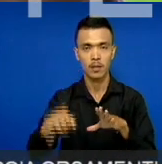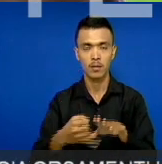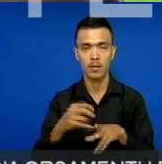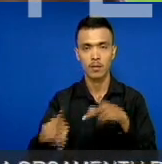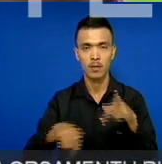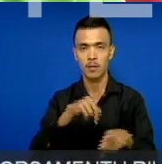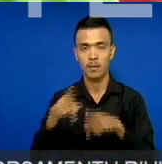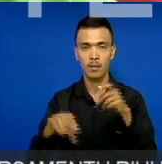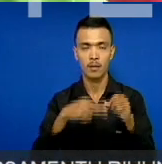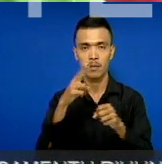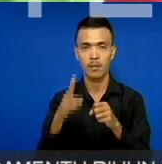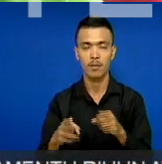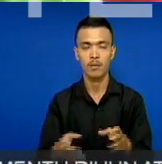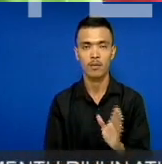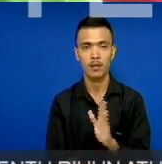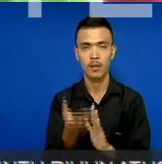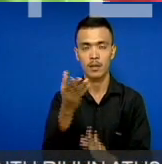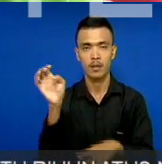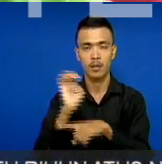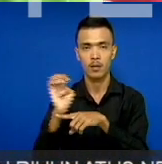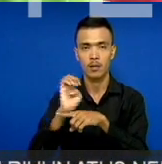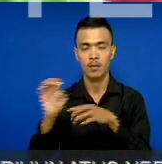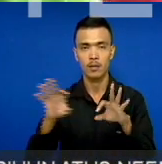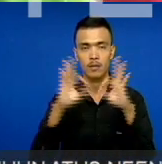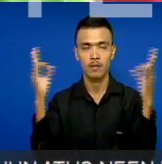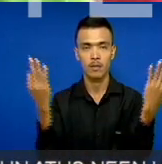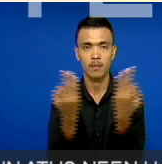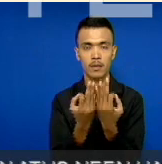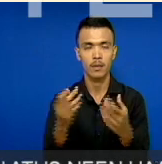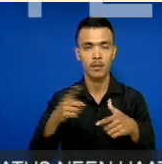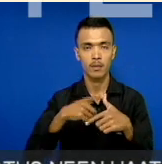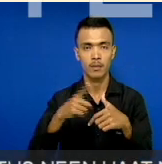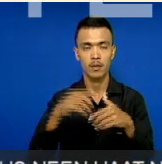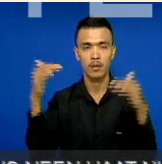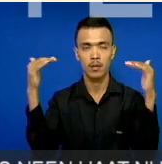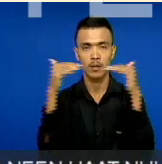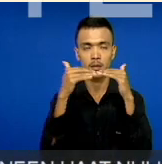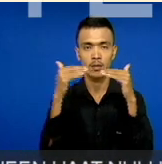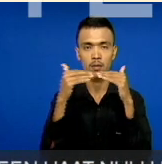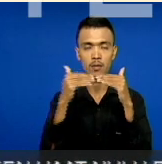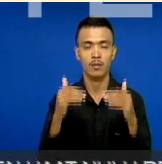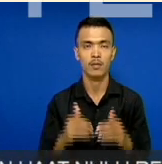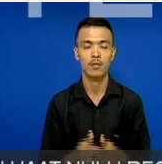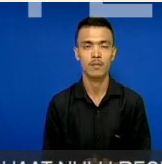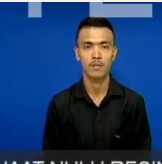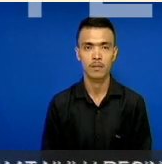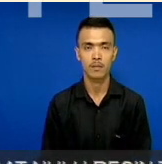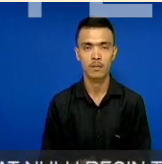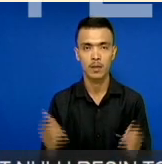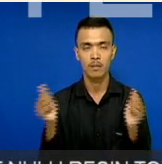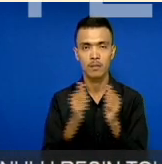produção agrícola onde há seu crescimento economia família. E o primeiro encontro coordenação ainda né o